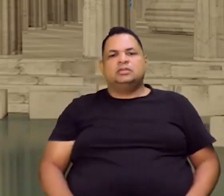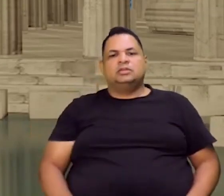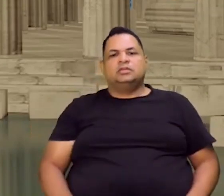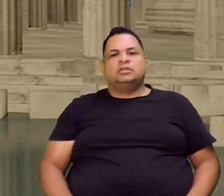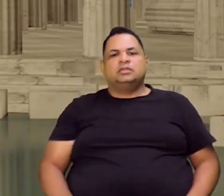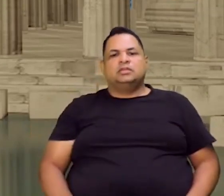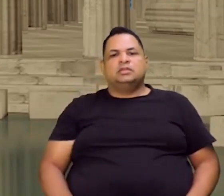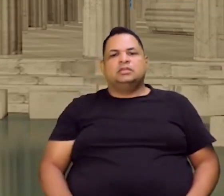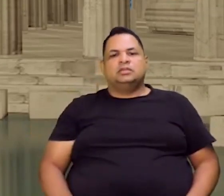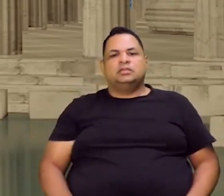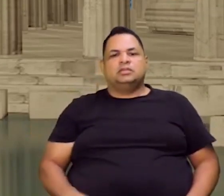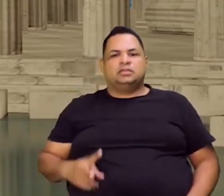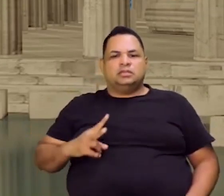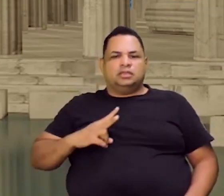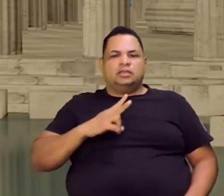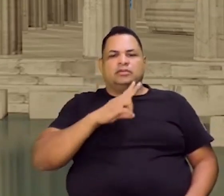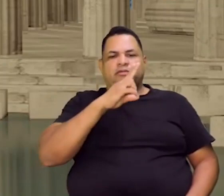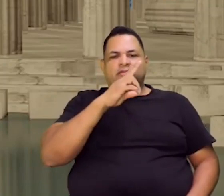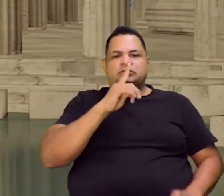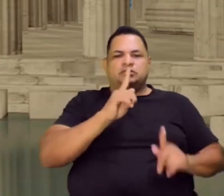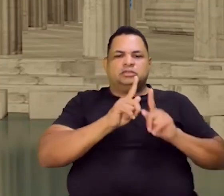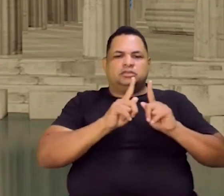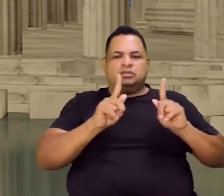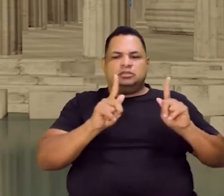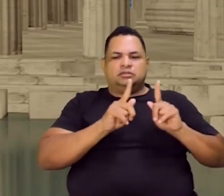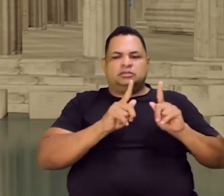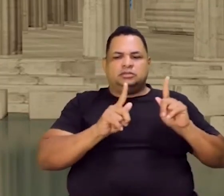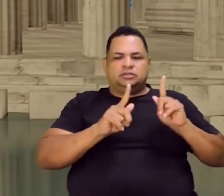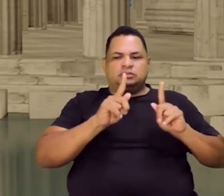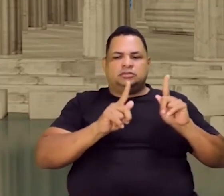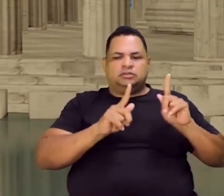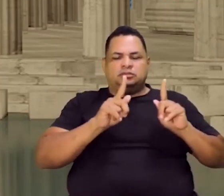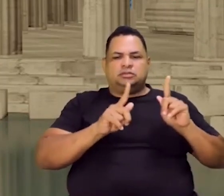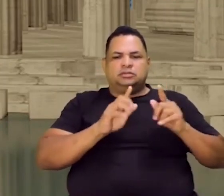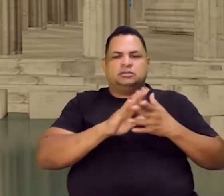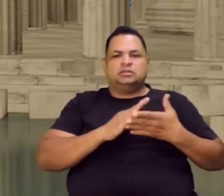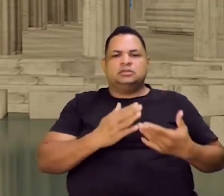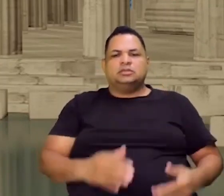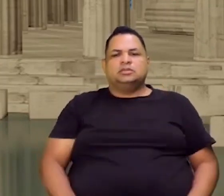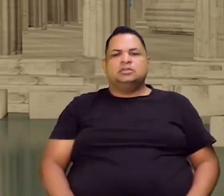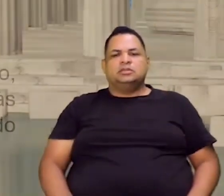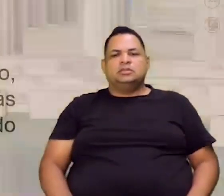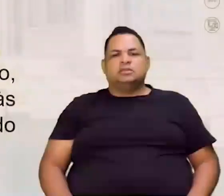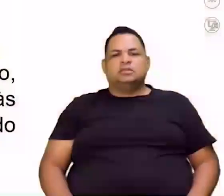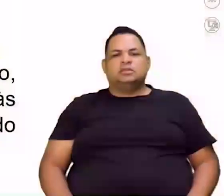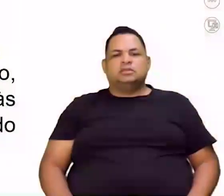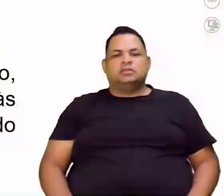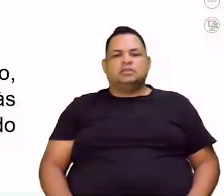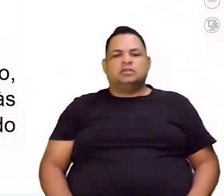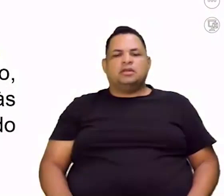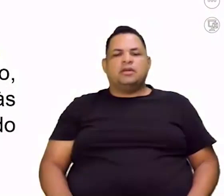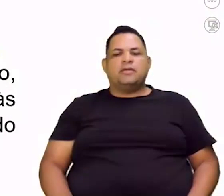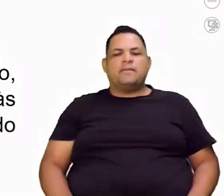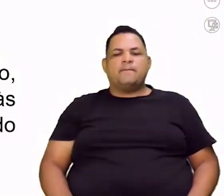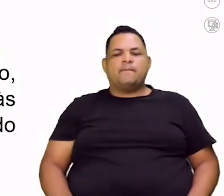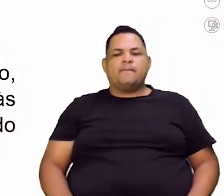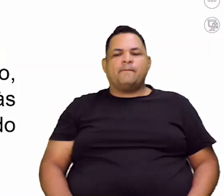baixo. É uma força gravitacional que puxa, né? Nessa perspectiva. Continuando, olha aí.